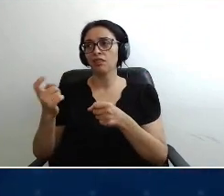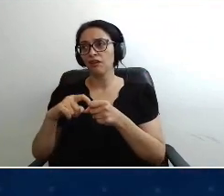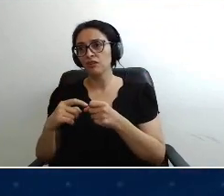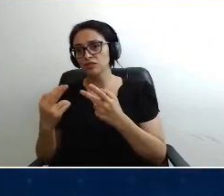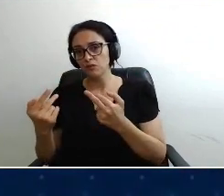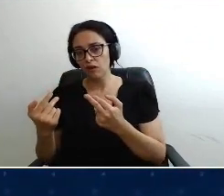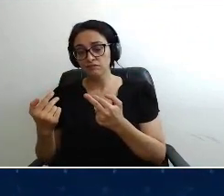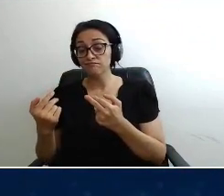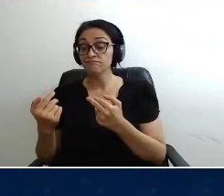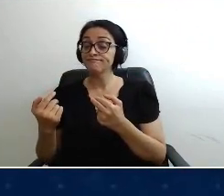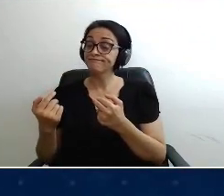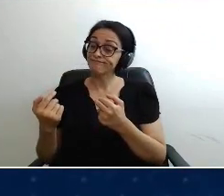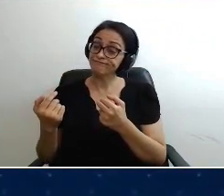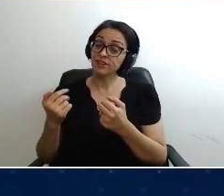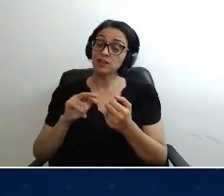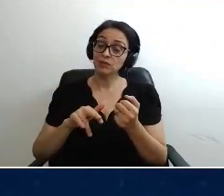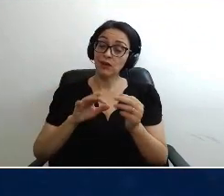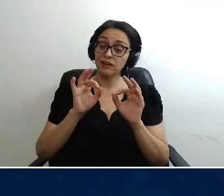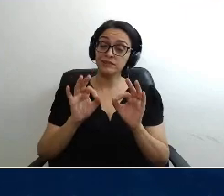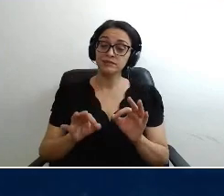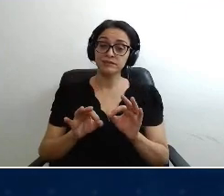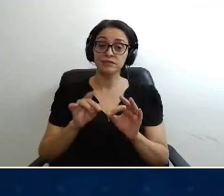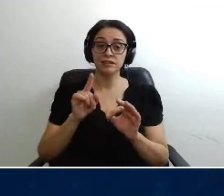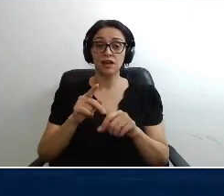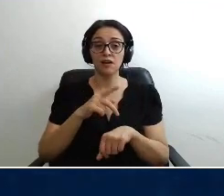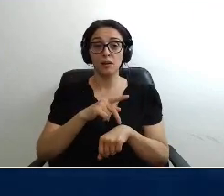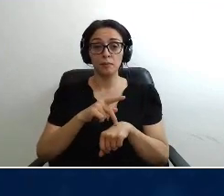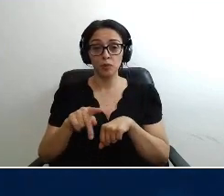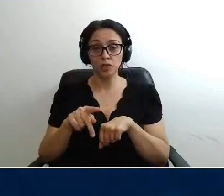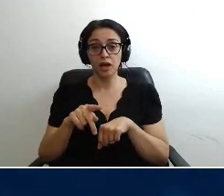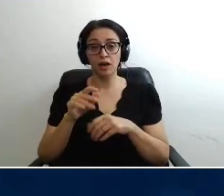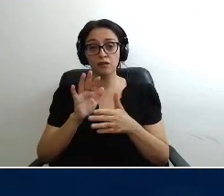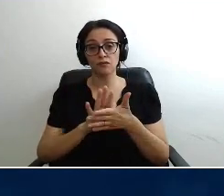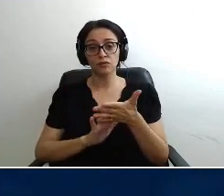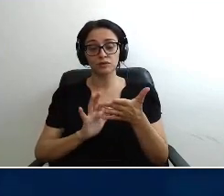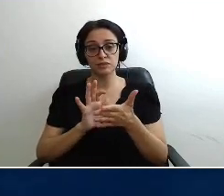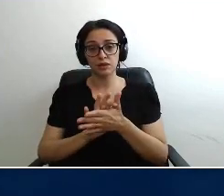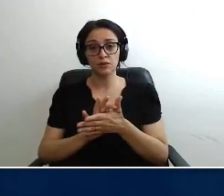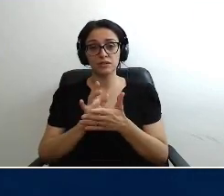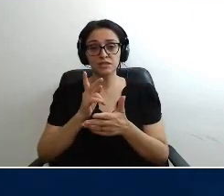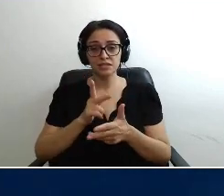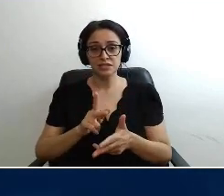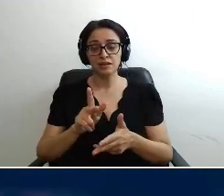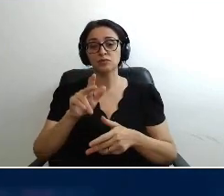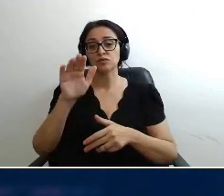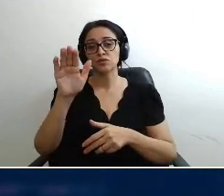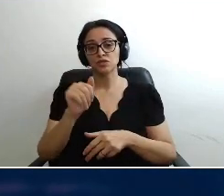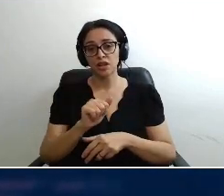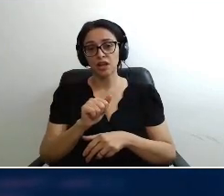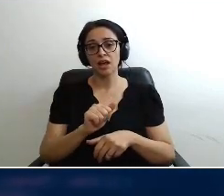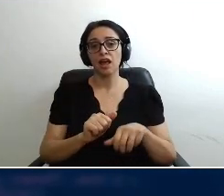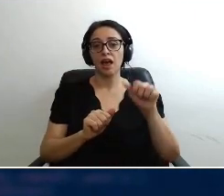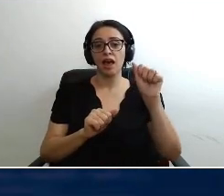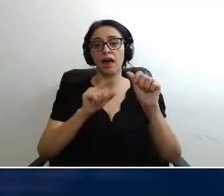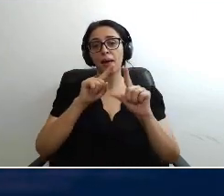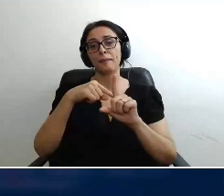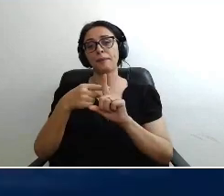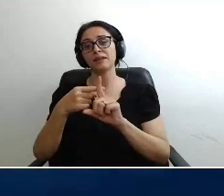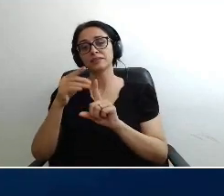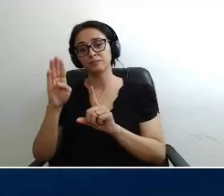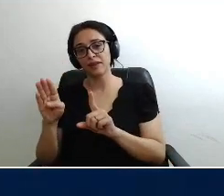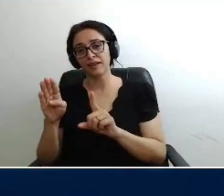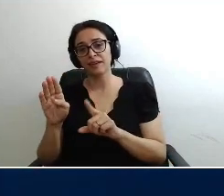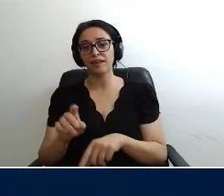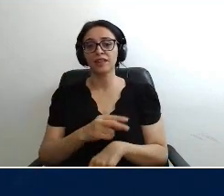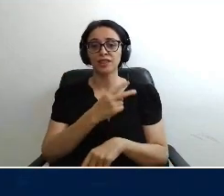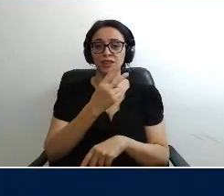iguais. Então isso aqui é uma função pura, certo? Sempre que eu estou chamando A mais B, está retornando 2, independente da